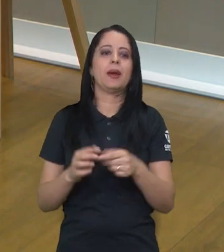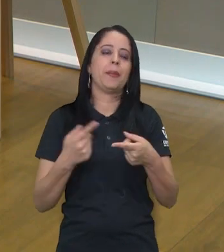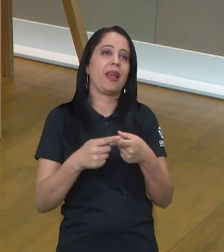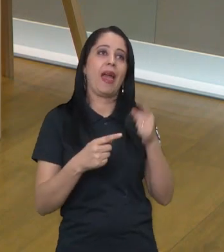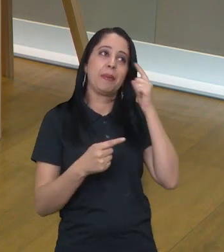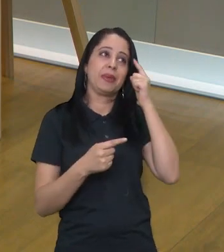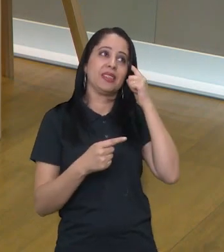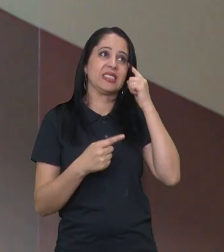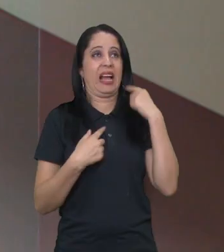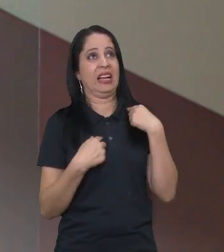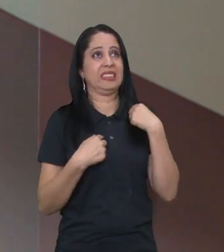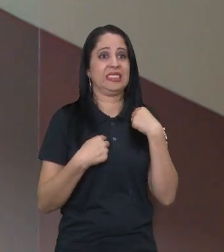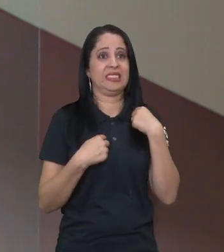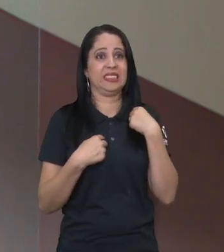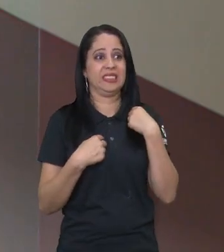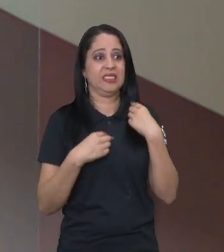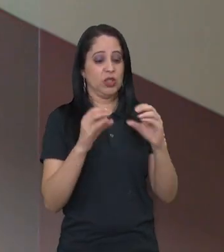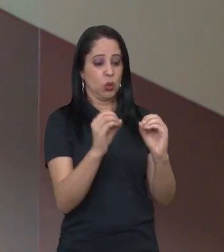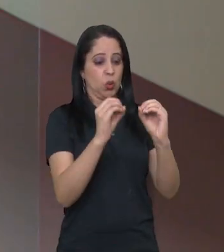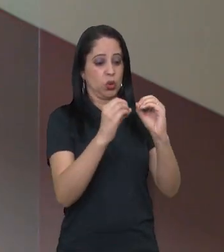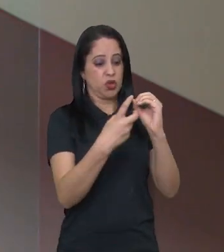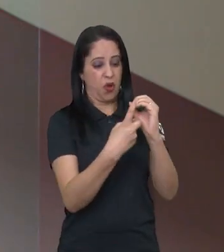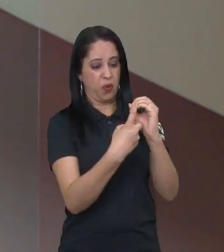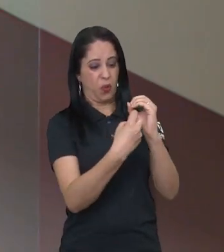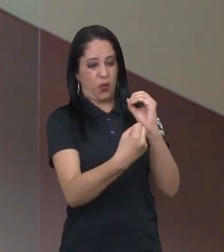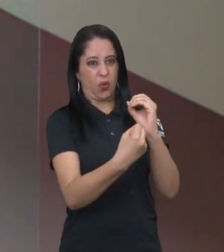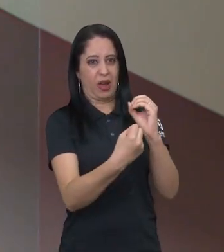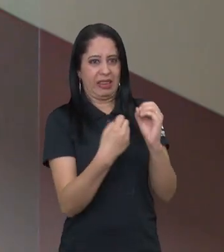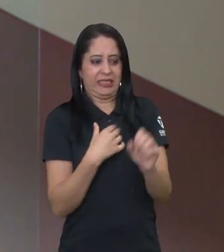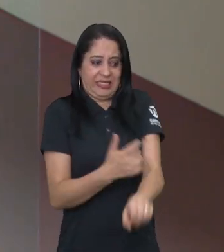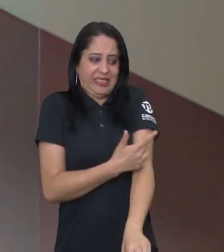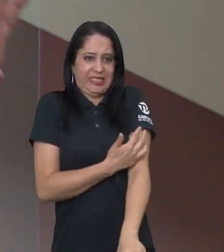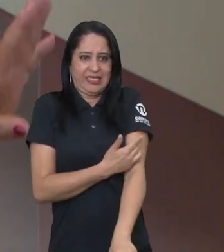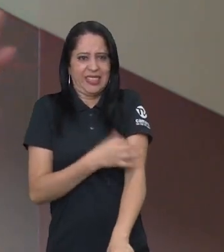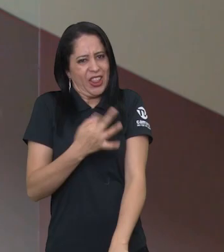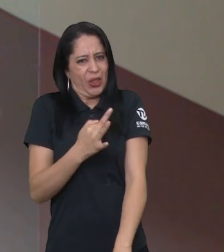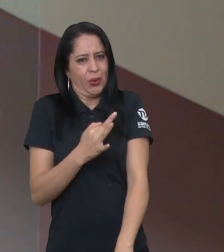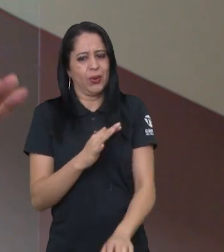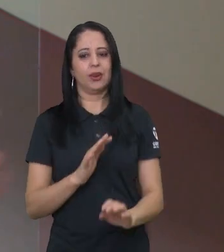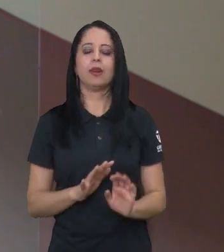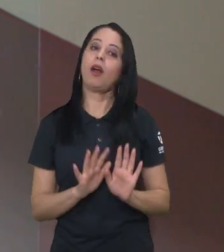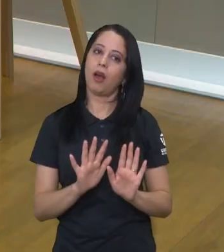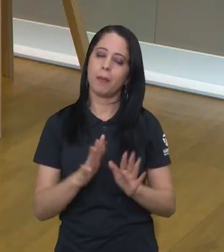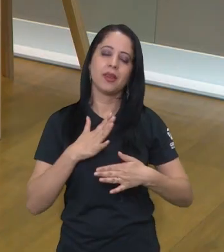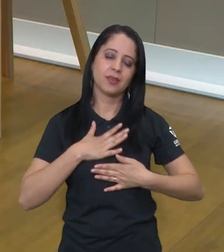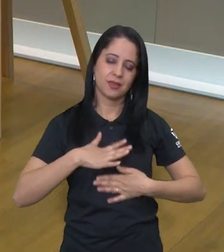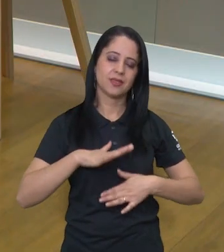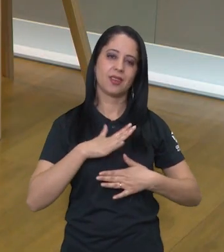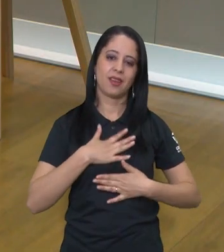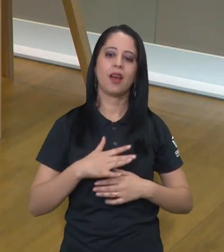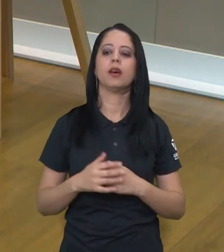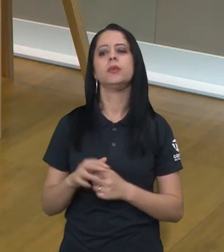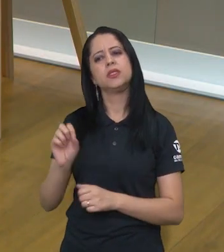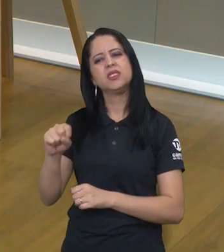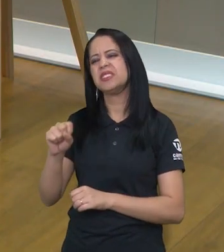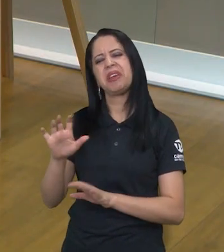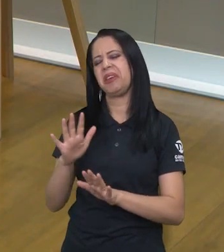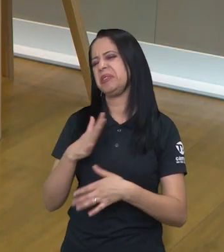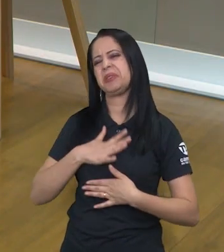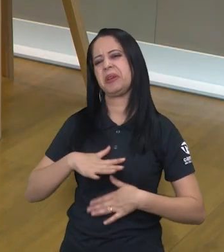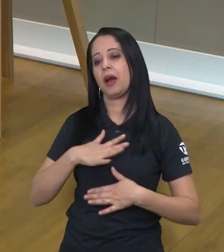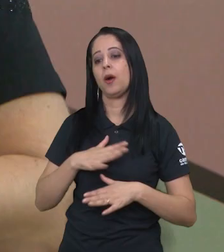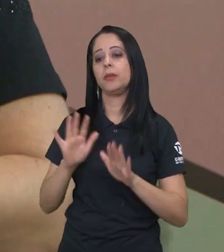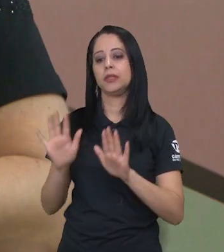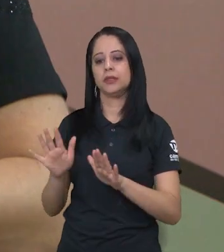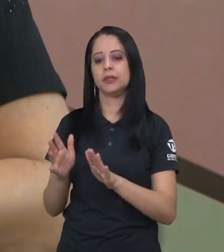assim, né, vai retirar os óvulos, dá até um arrepio, né? Ela deve doer. Que bom que é tranquilo, é um processo tranquilo. É tranquilo. E é